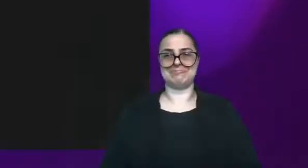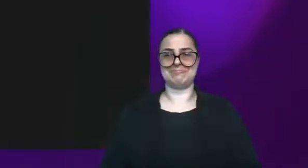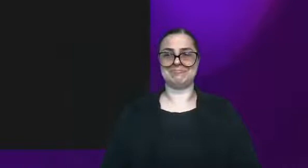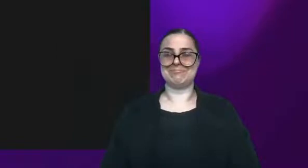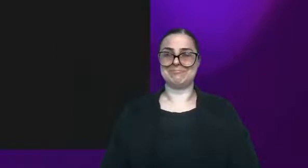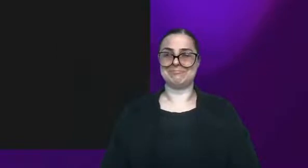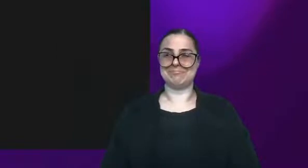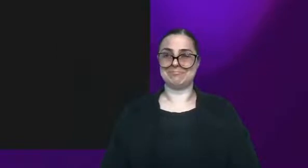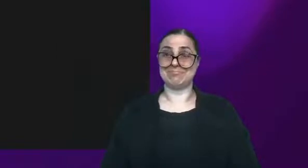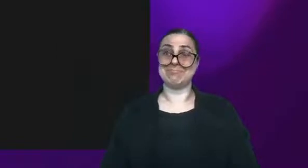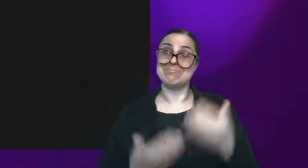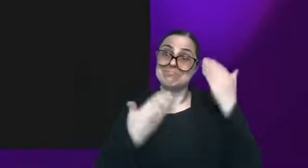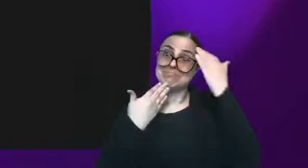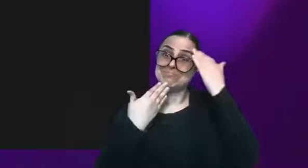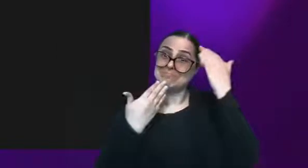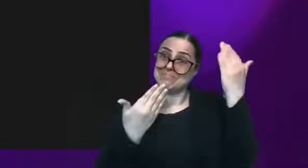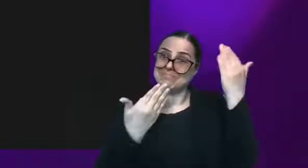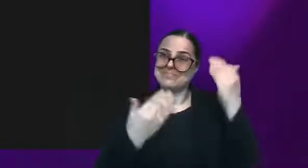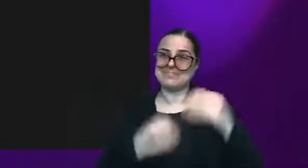Muito bom, obrigado, professor.